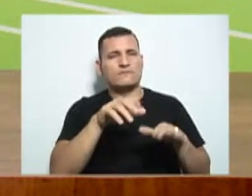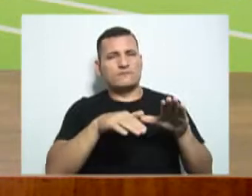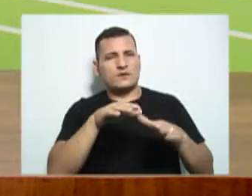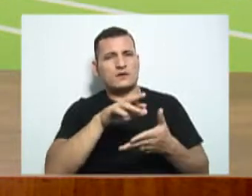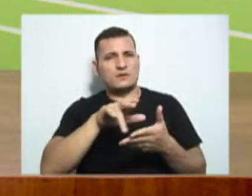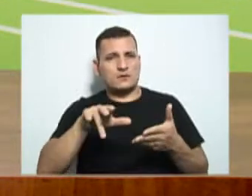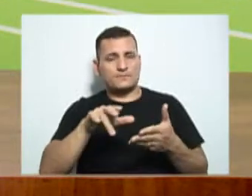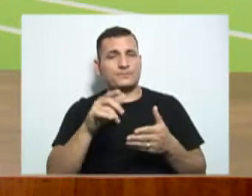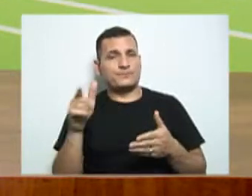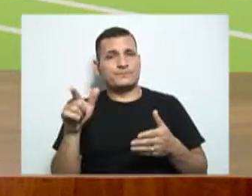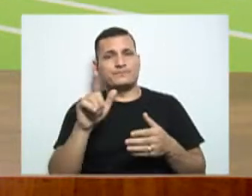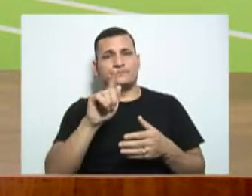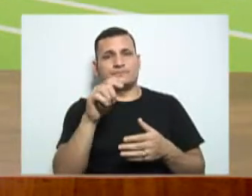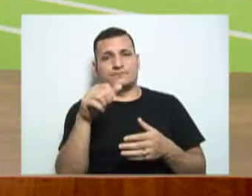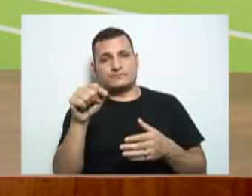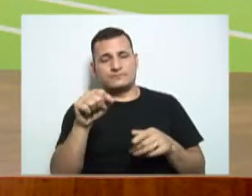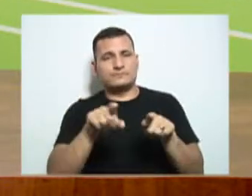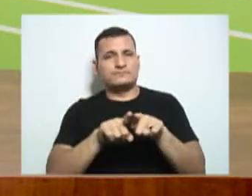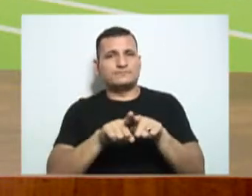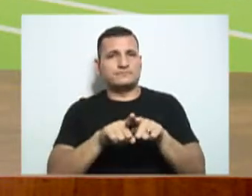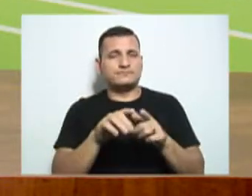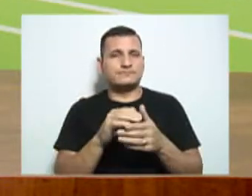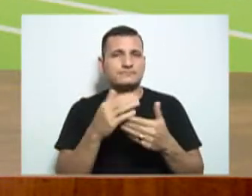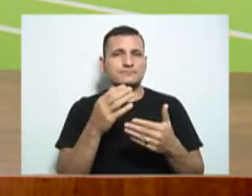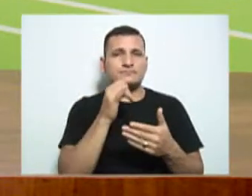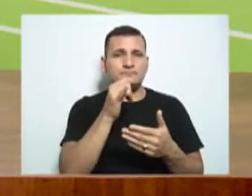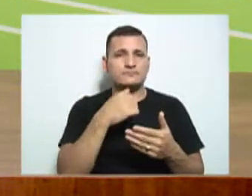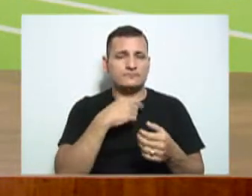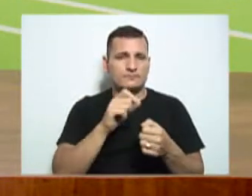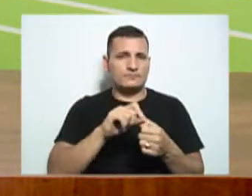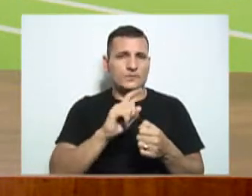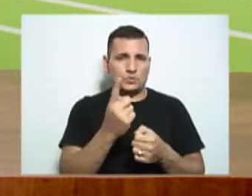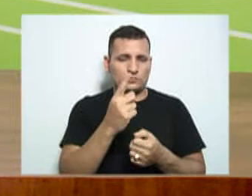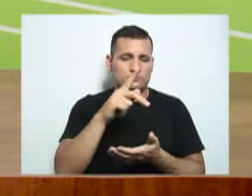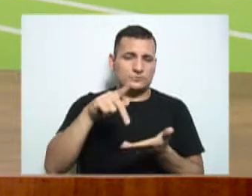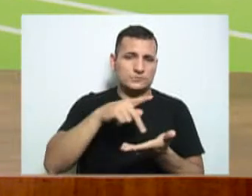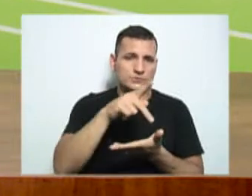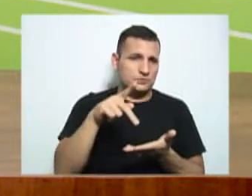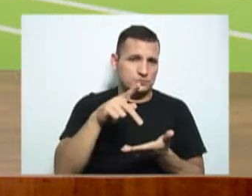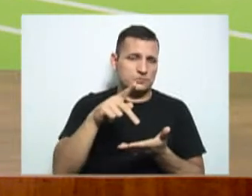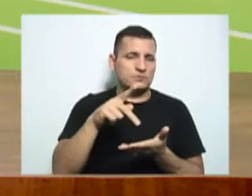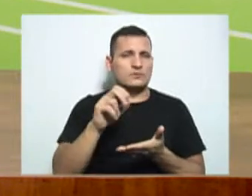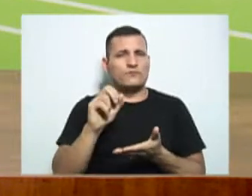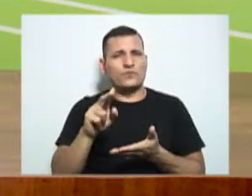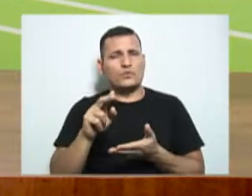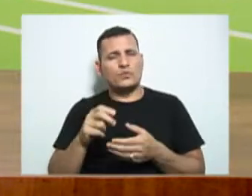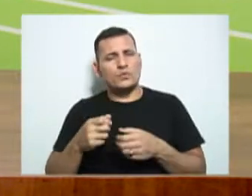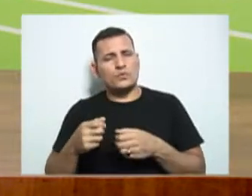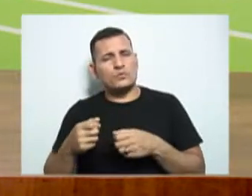lá, o gás de cozinha. Então, se eu produzir 1, eu vou gastar